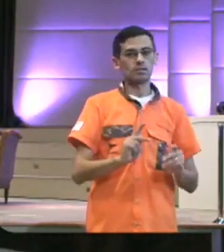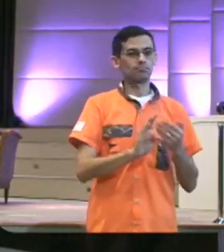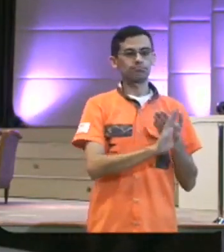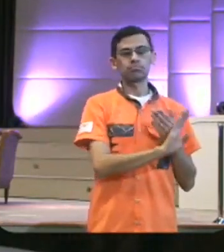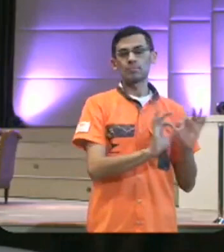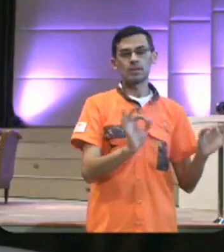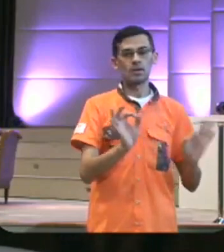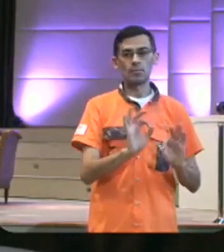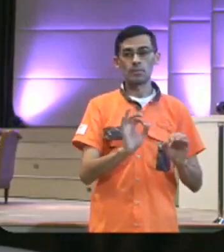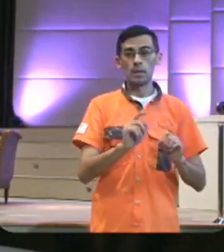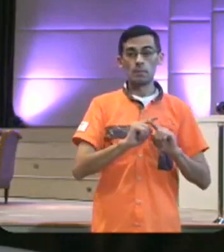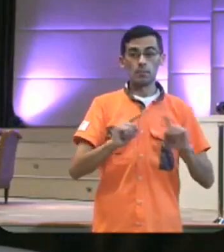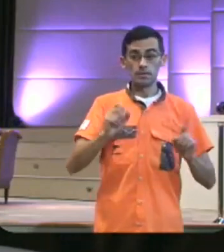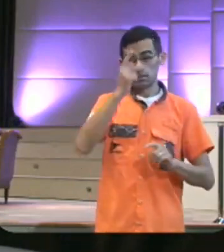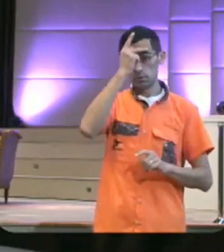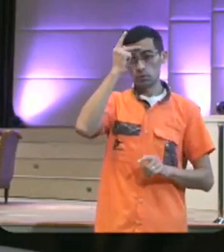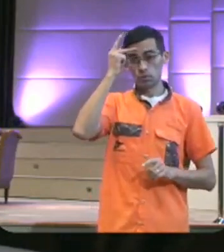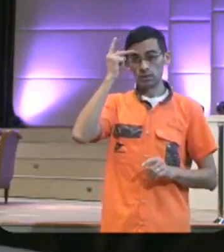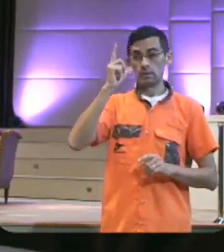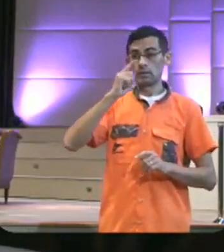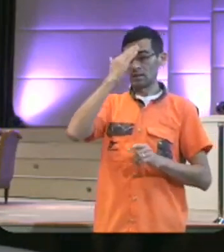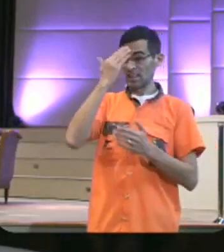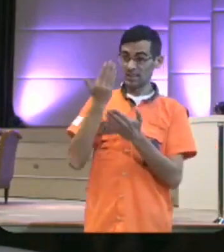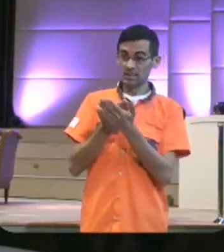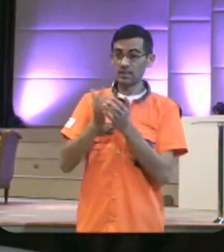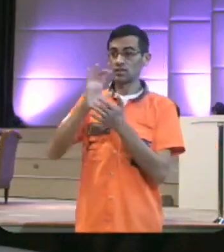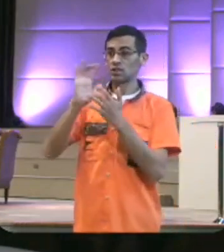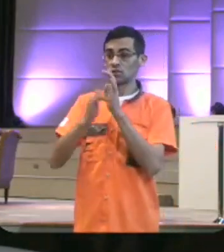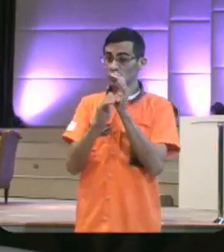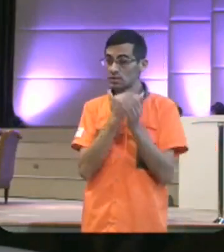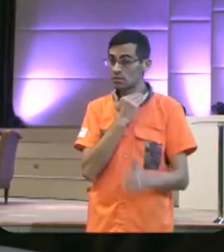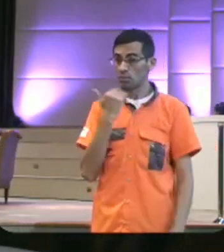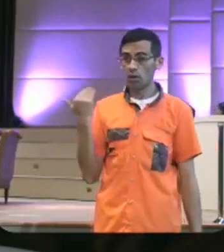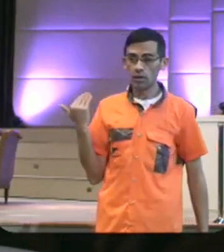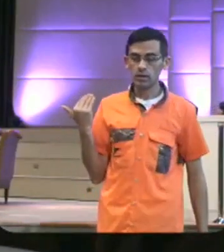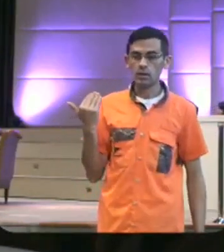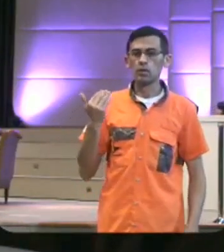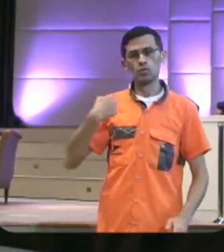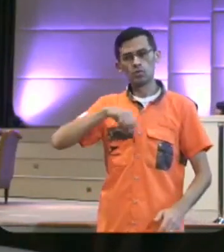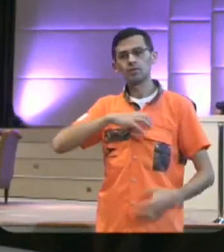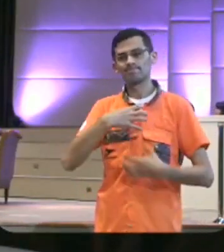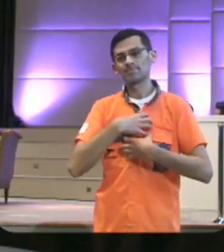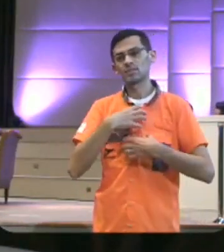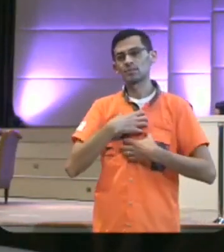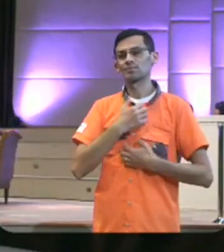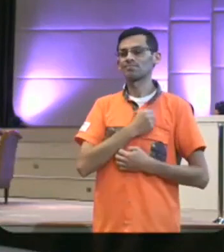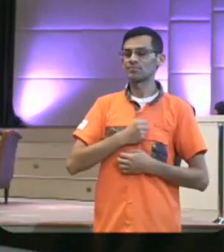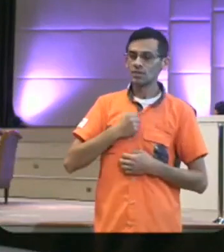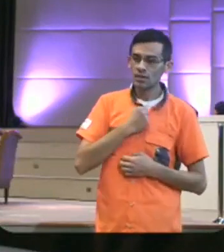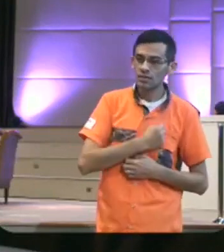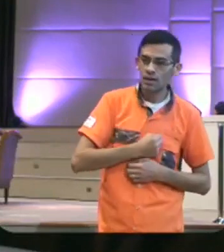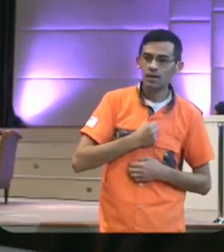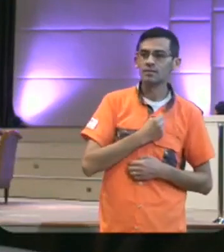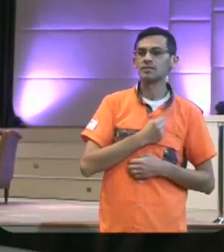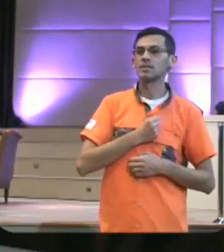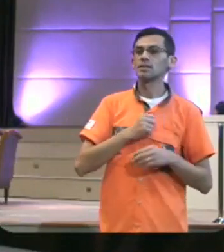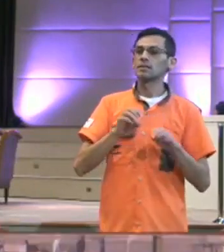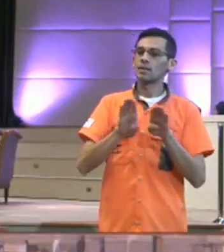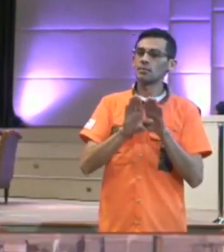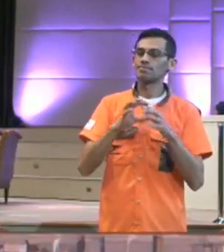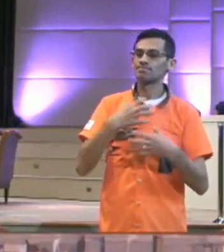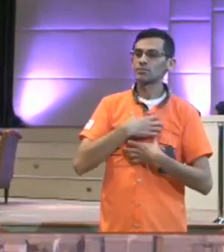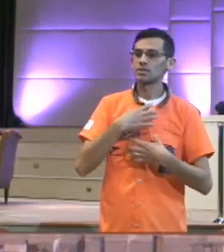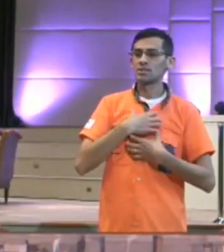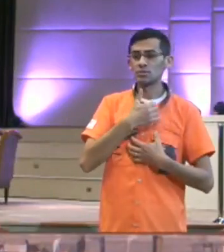alguém parte com Jesus, não é motivo da gente, é claro, é motivo de sentir saudades, é motivo da gente